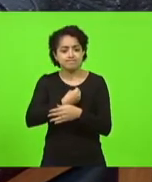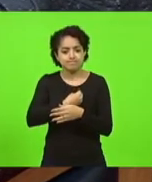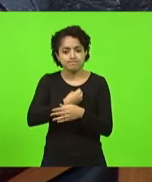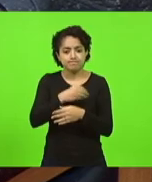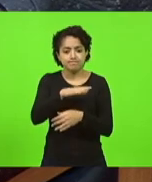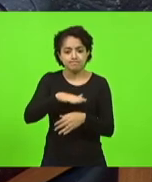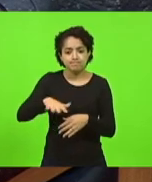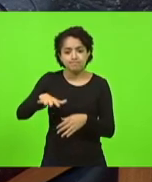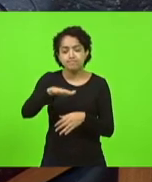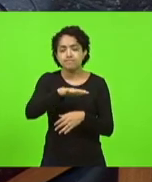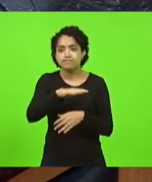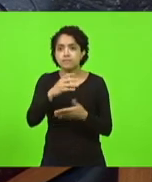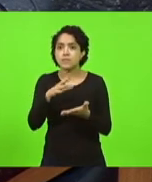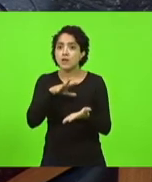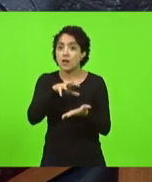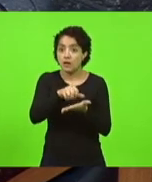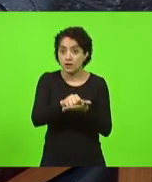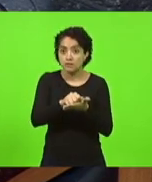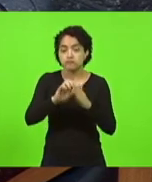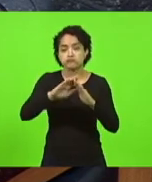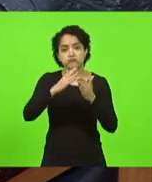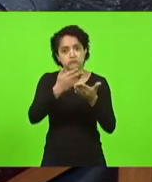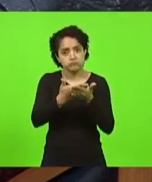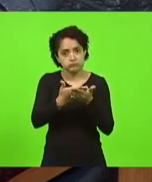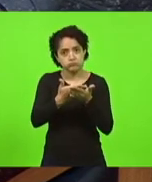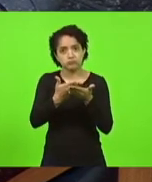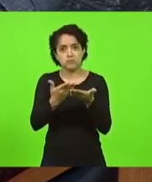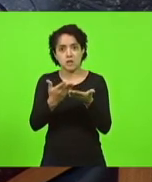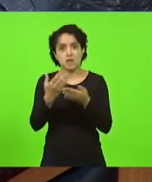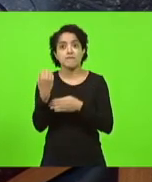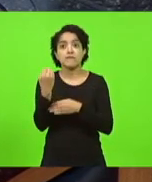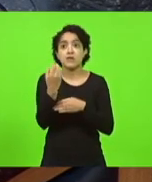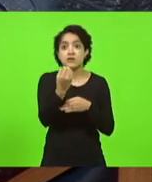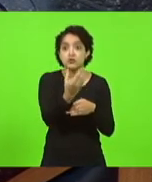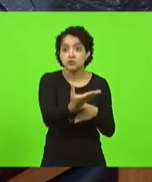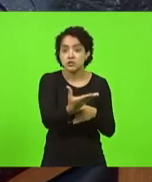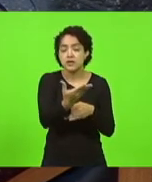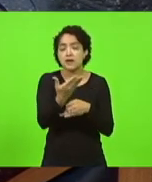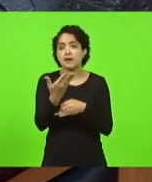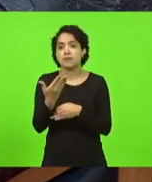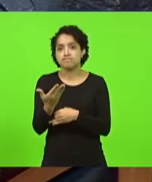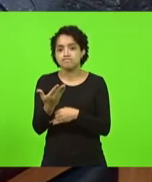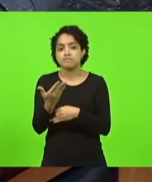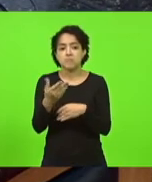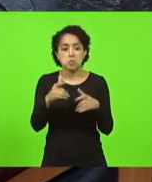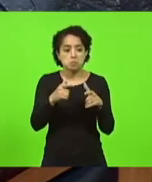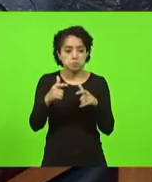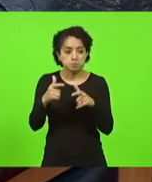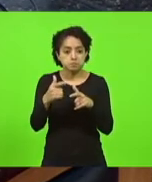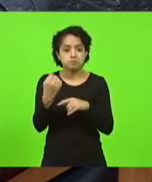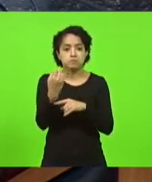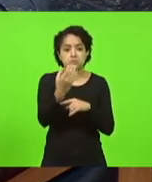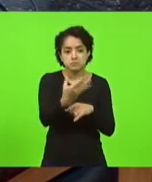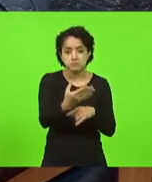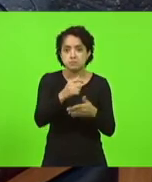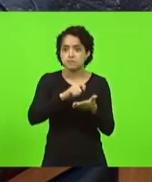como matricular crianças em escola, viajar para determinados lugares,